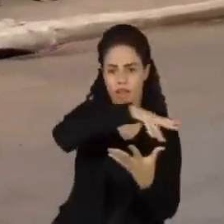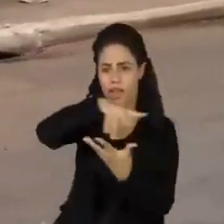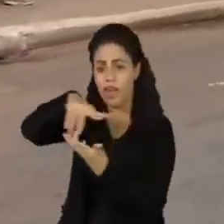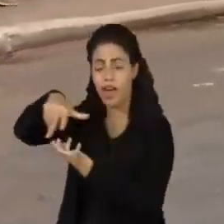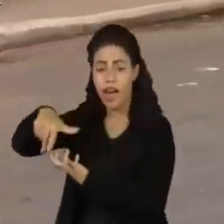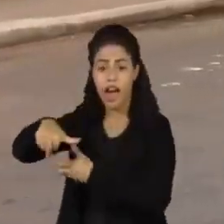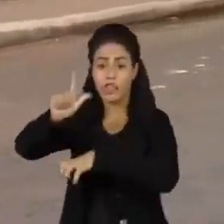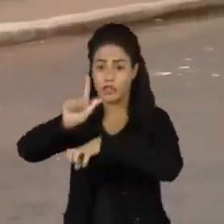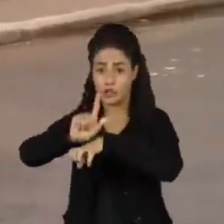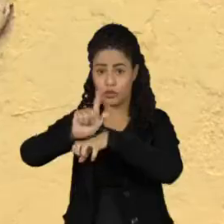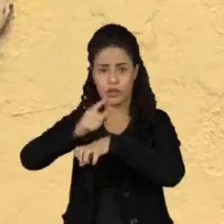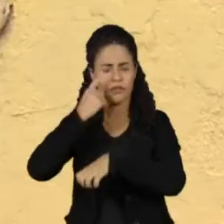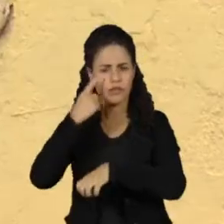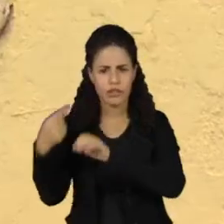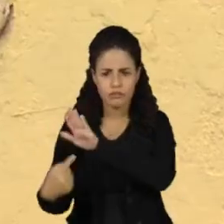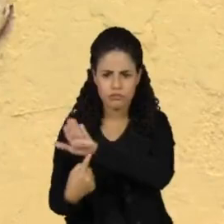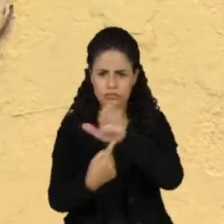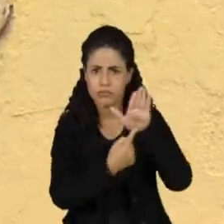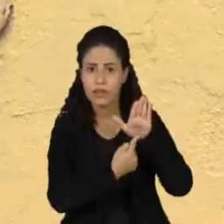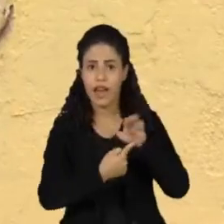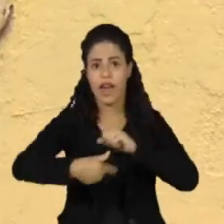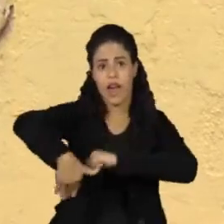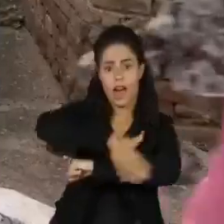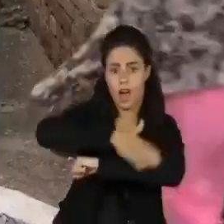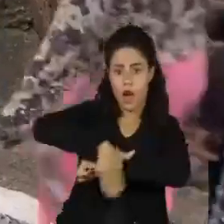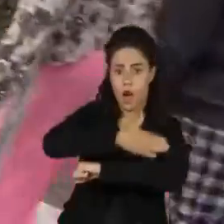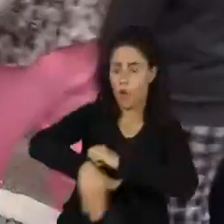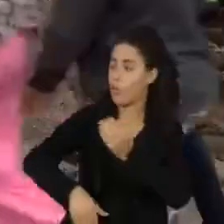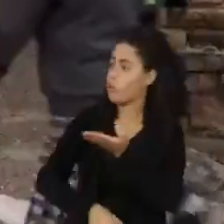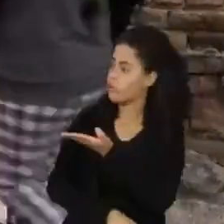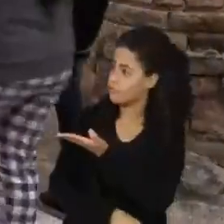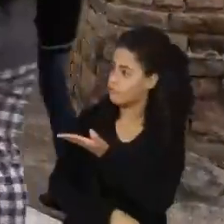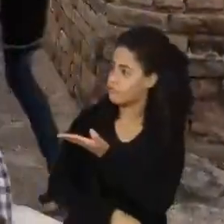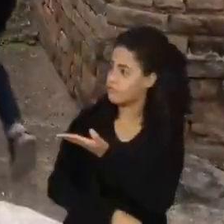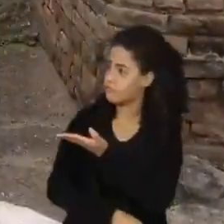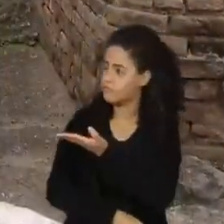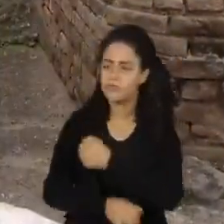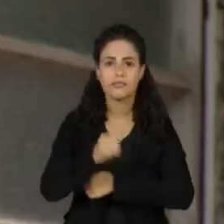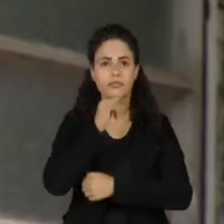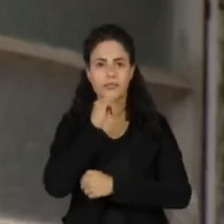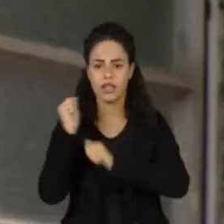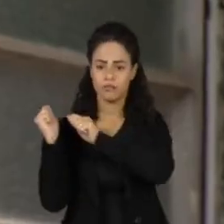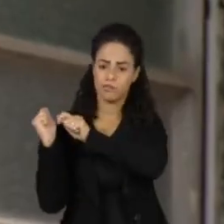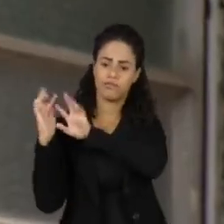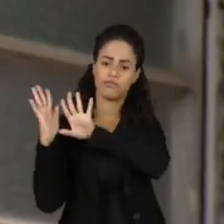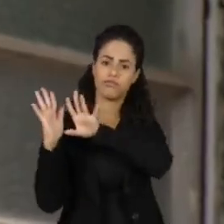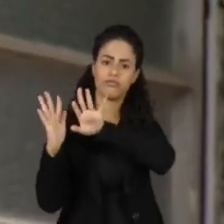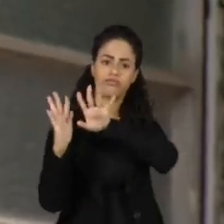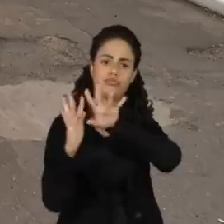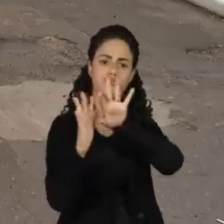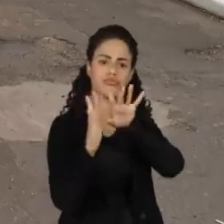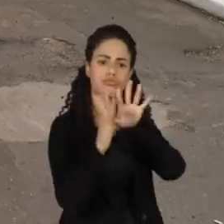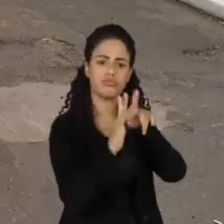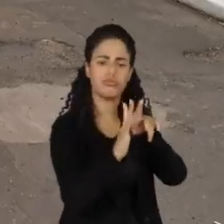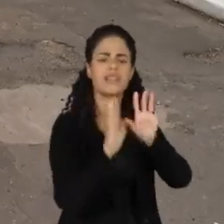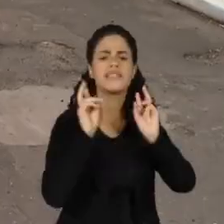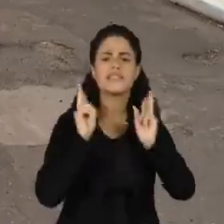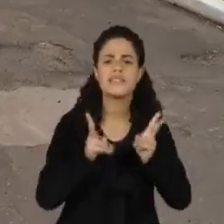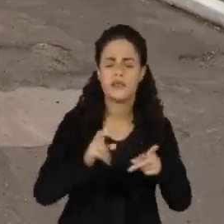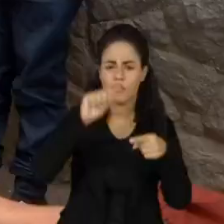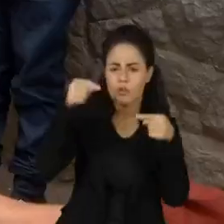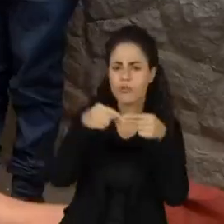Glicério, região central de São Paulo, a Rua dos Estudantes, por exemplo, passou a ser ocupada por eles com o propósito